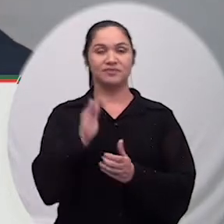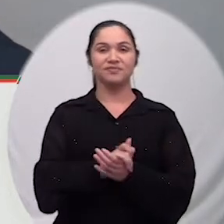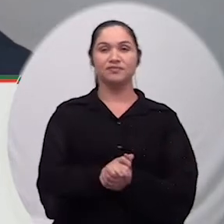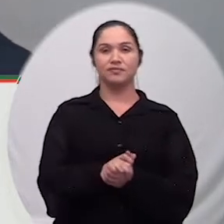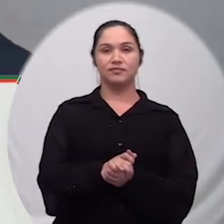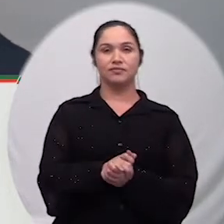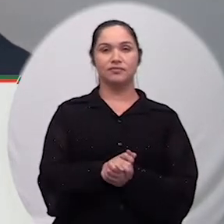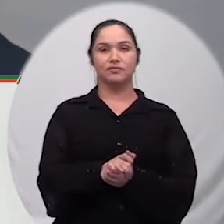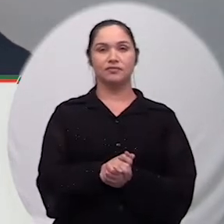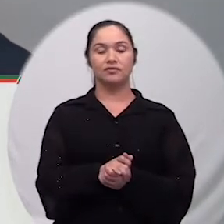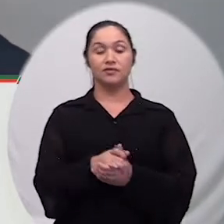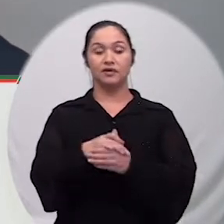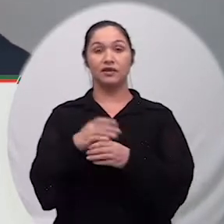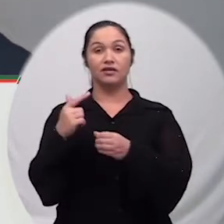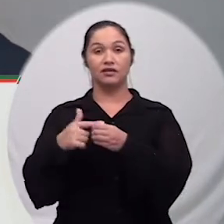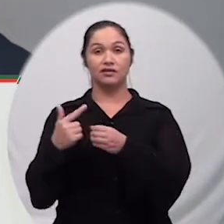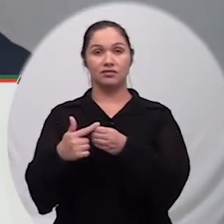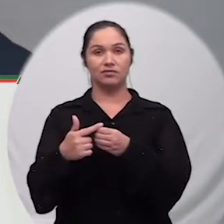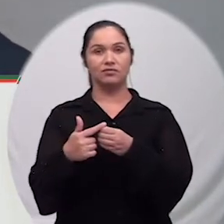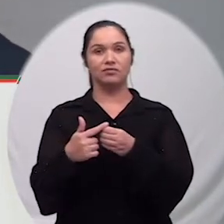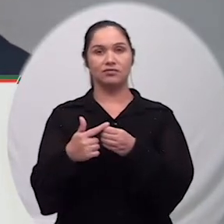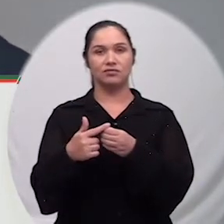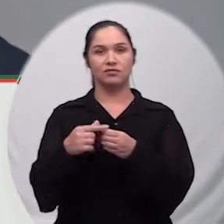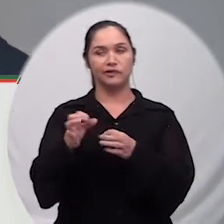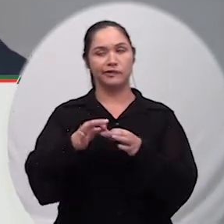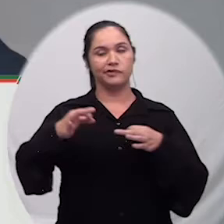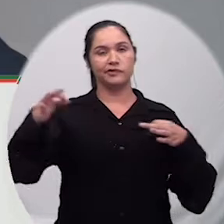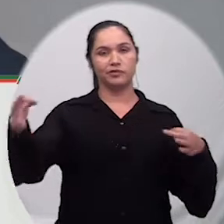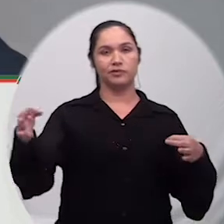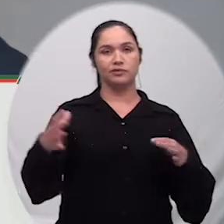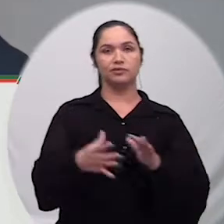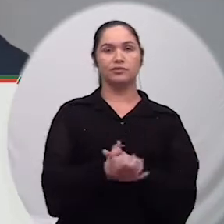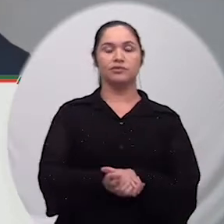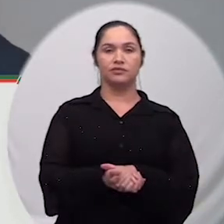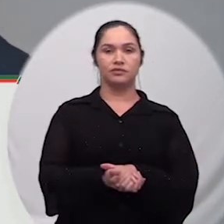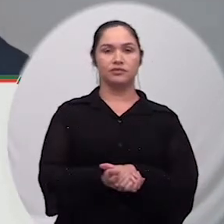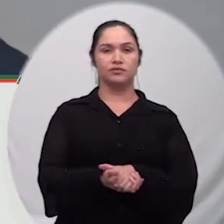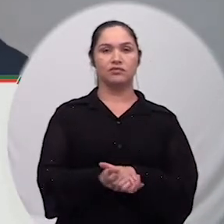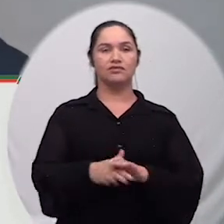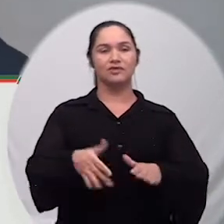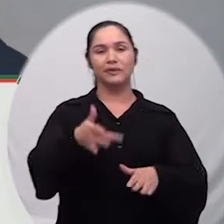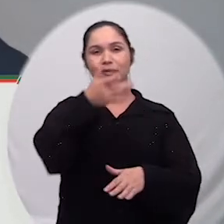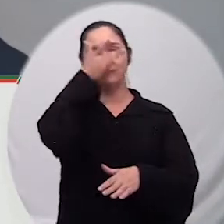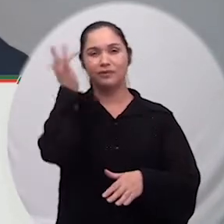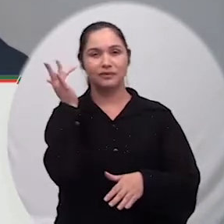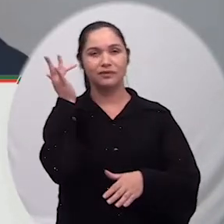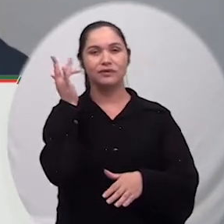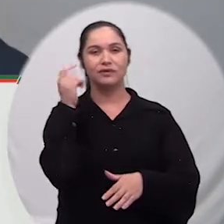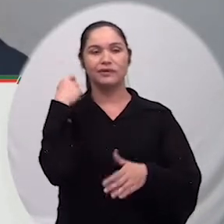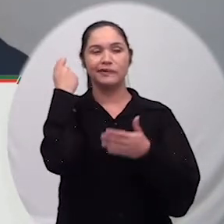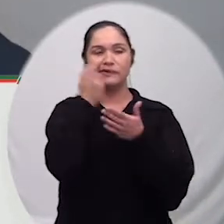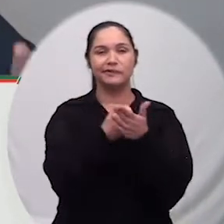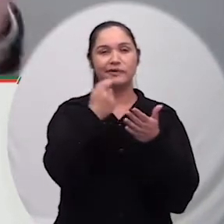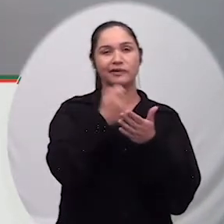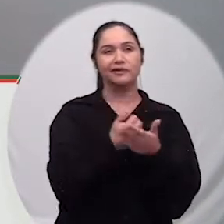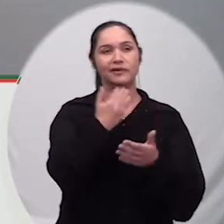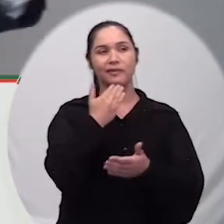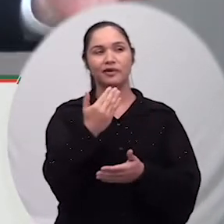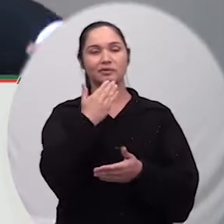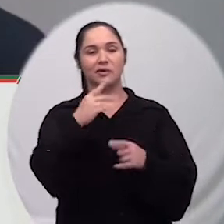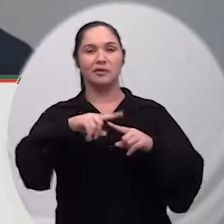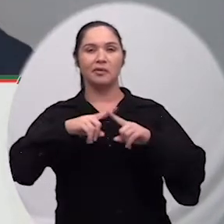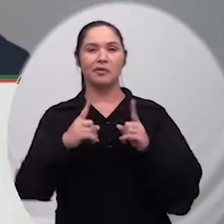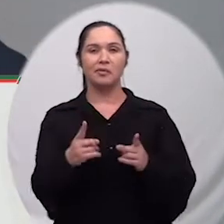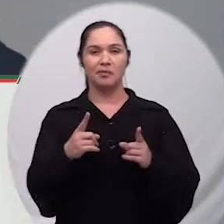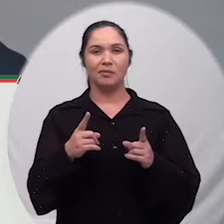pela mobilidade, essas coisas, né? E, pô, né? Tantas pessoas tem aqui na nossa cidade, né? E, pô, uma pessoa